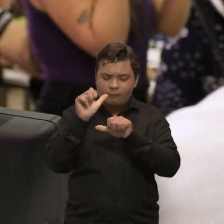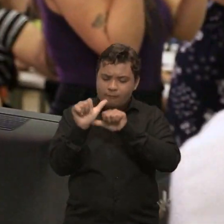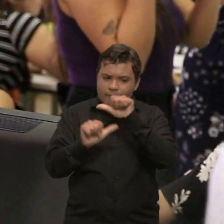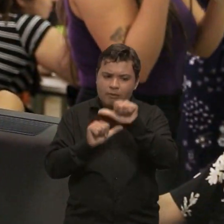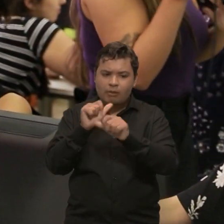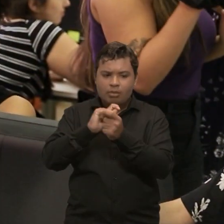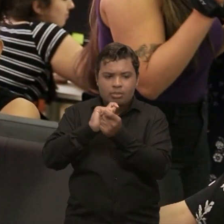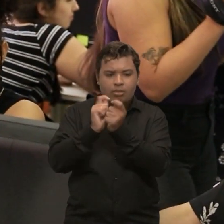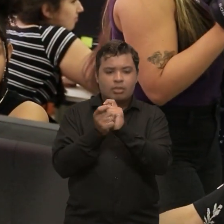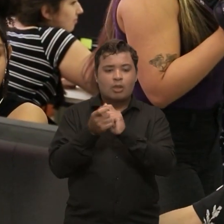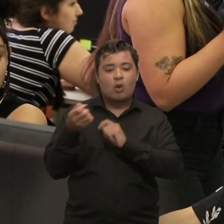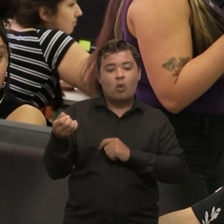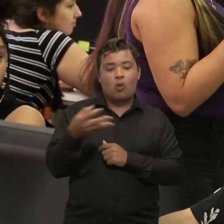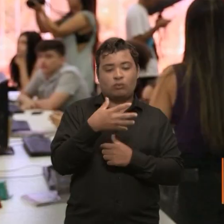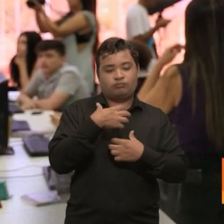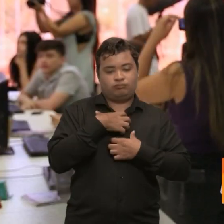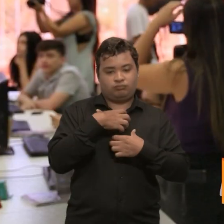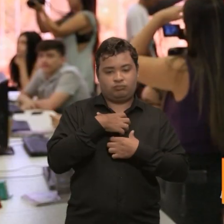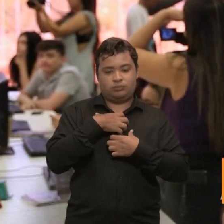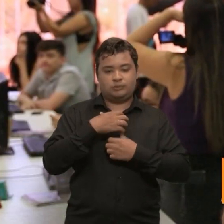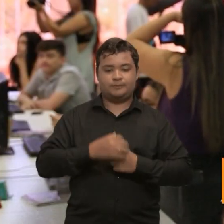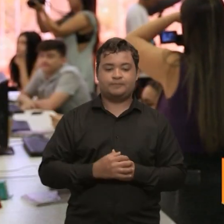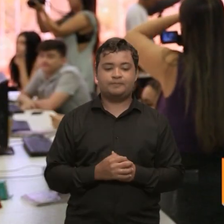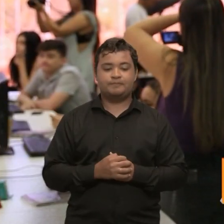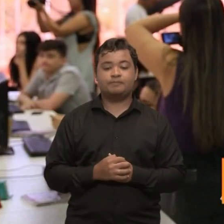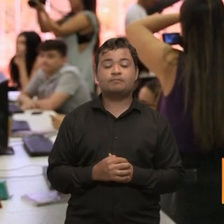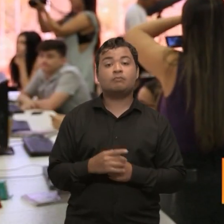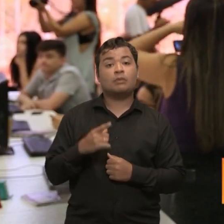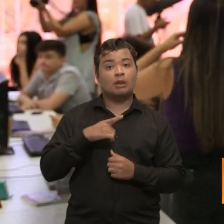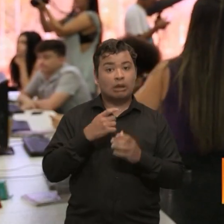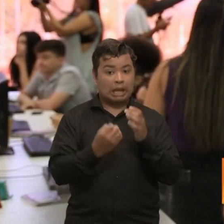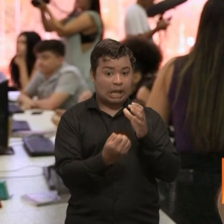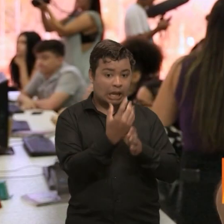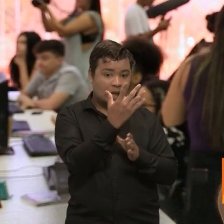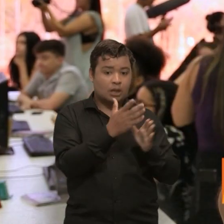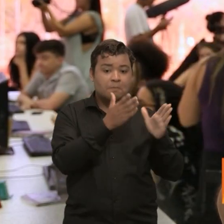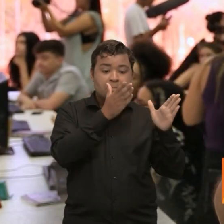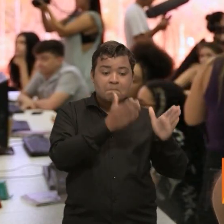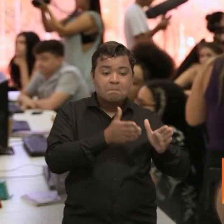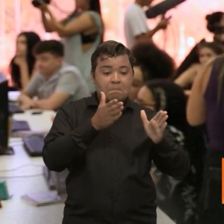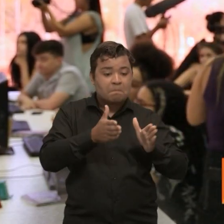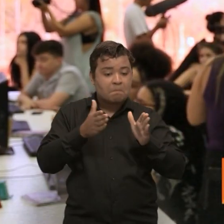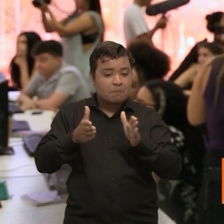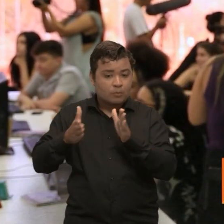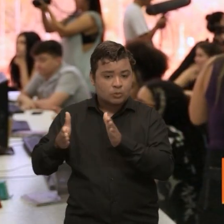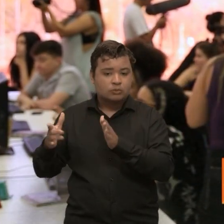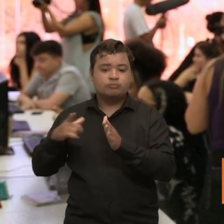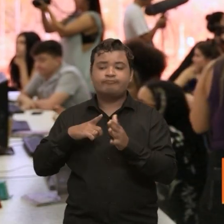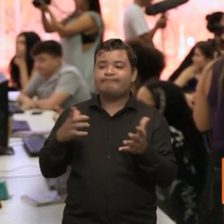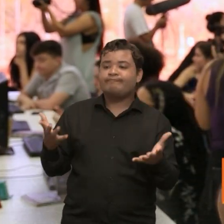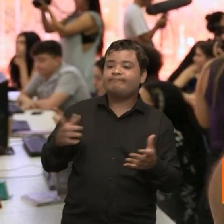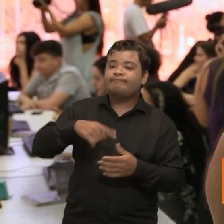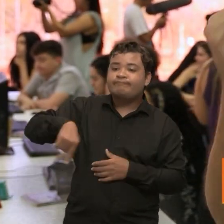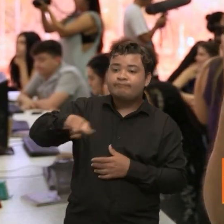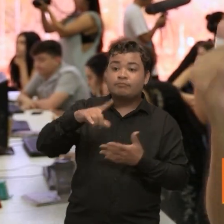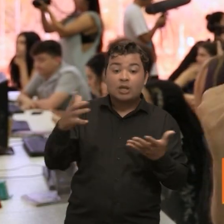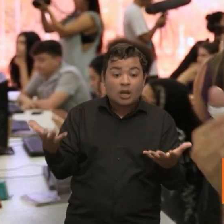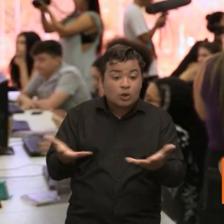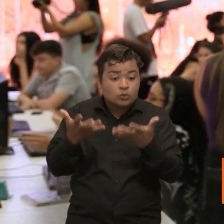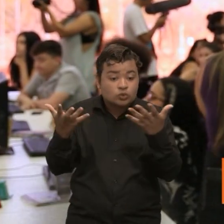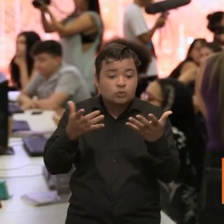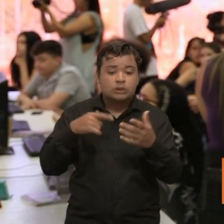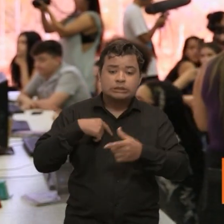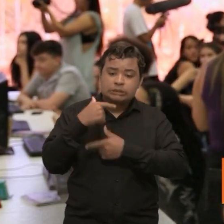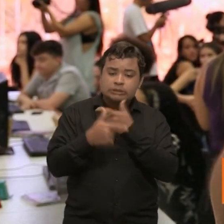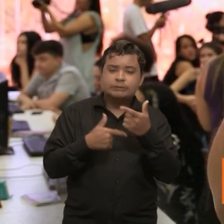partir de outras situações. E aí o processo de criação, eles são estimulados a fazer todas as fases,